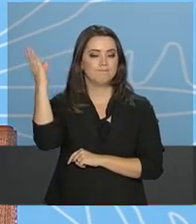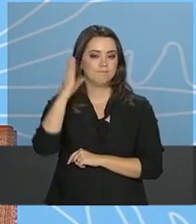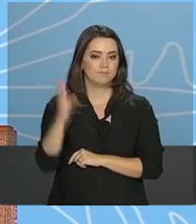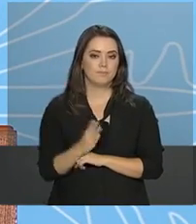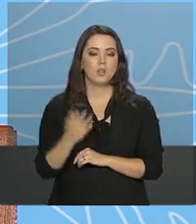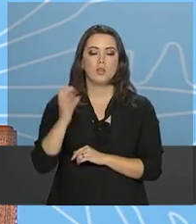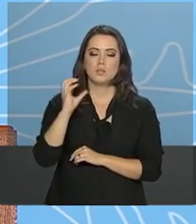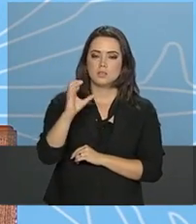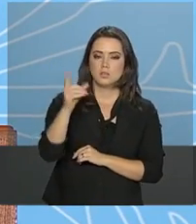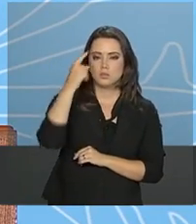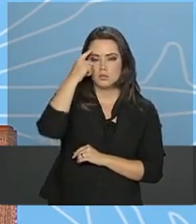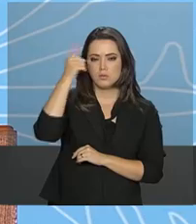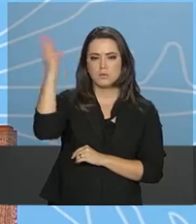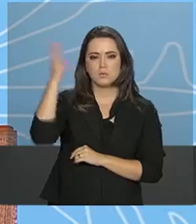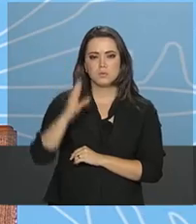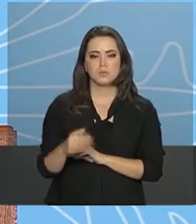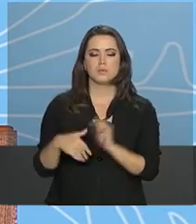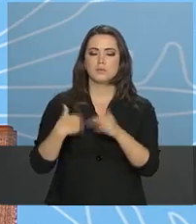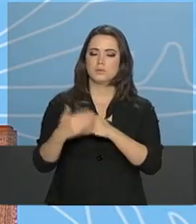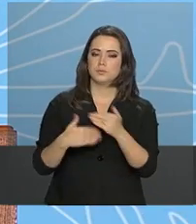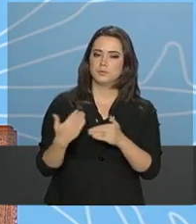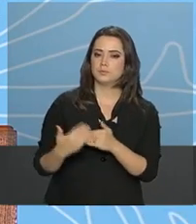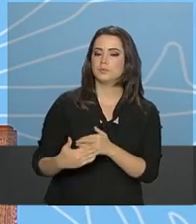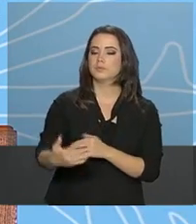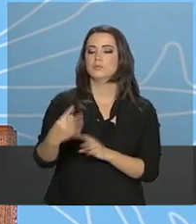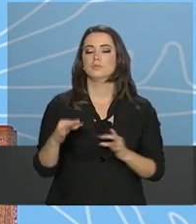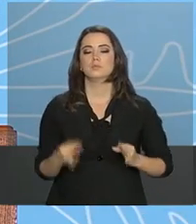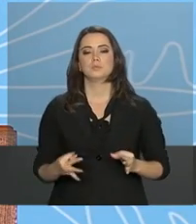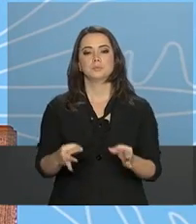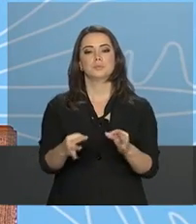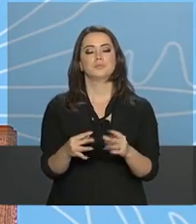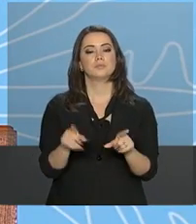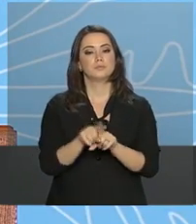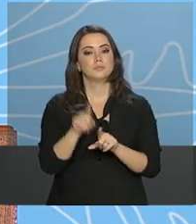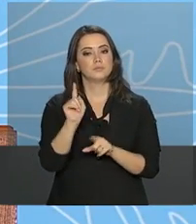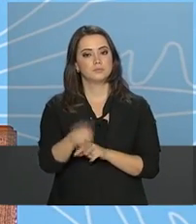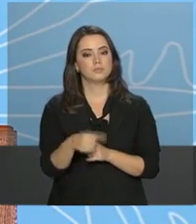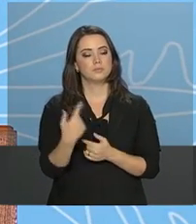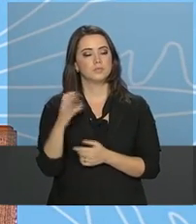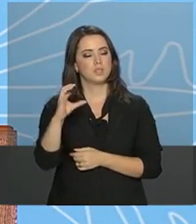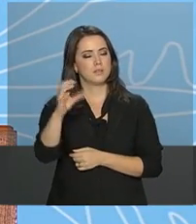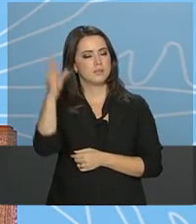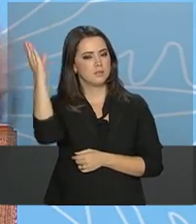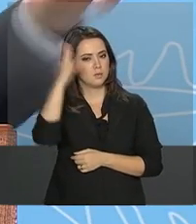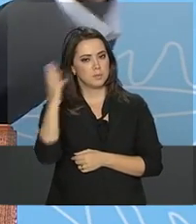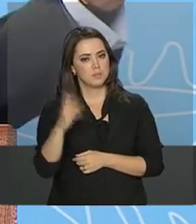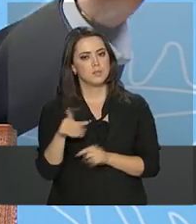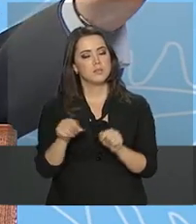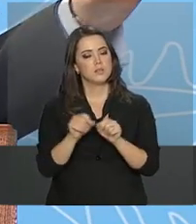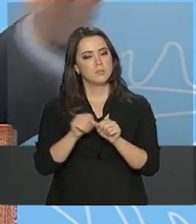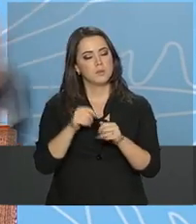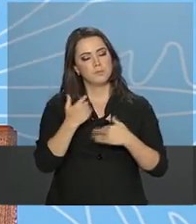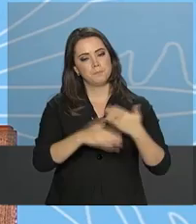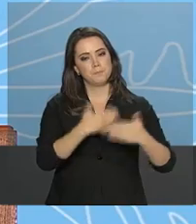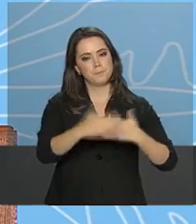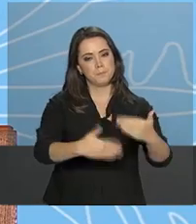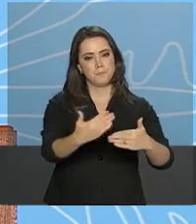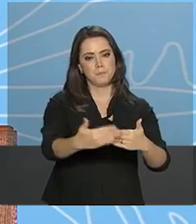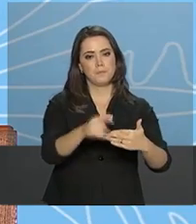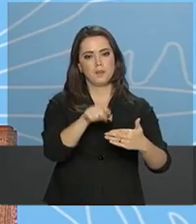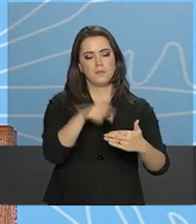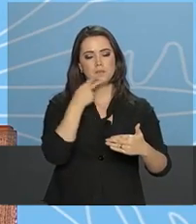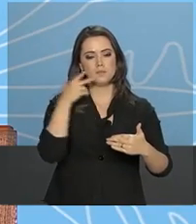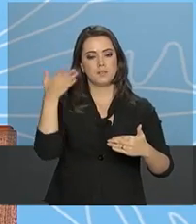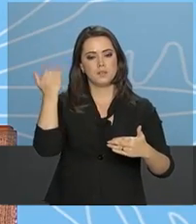pensamento científico brasileiro que faz avançar a tecnologia. É o pensamento científico brasileiro que faz, como acabei de relatar